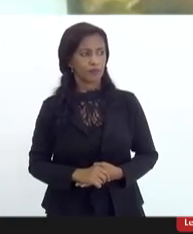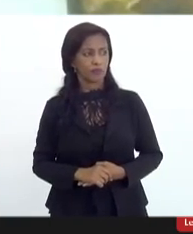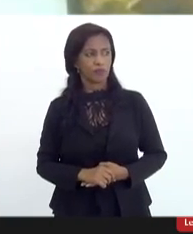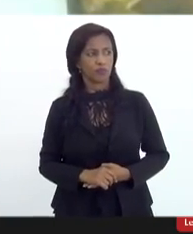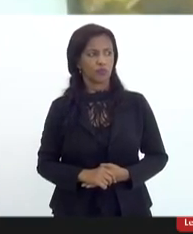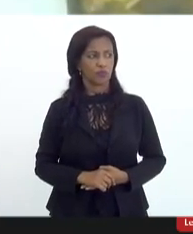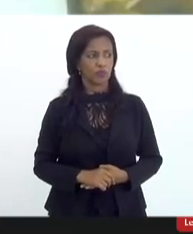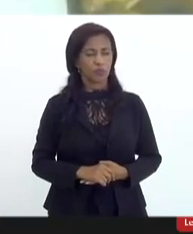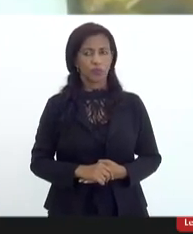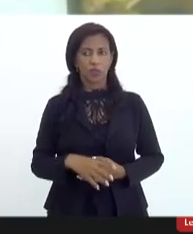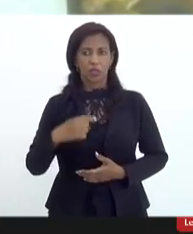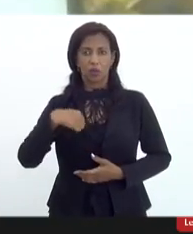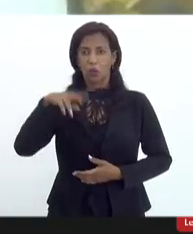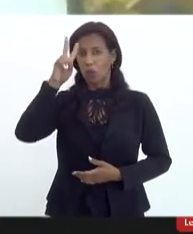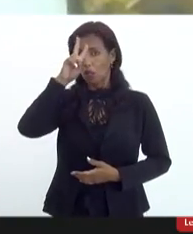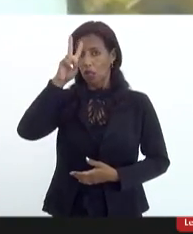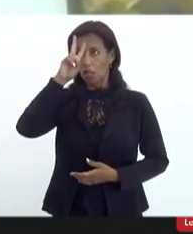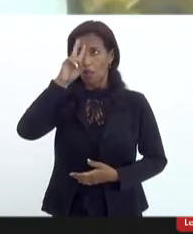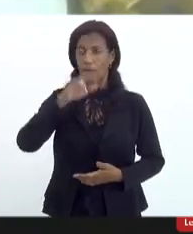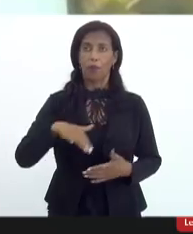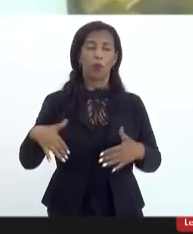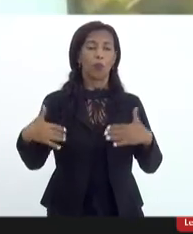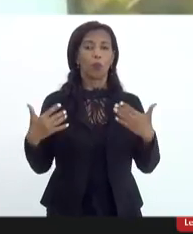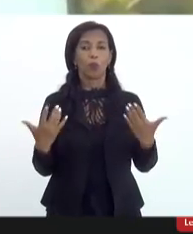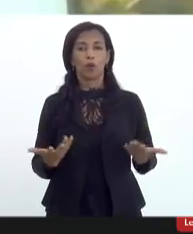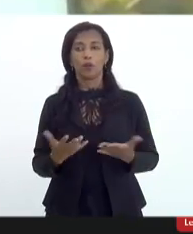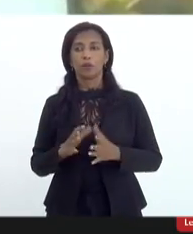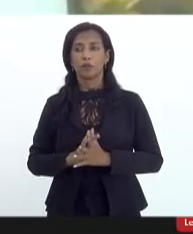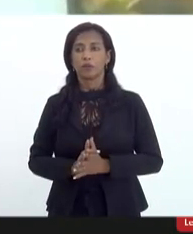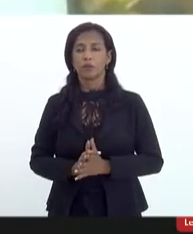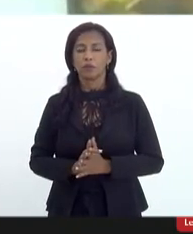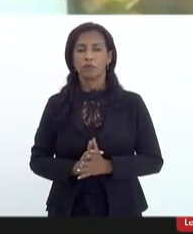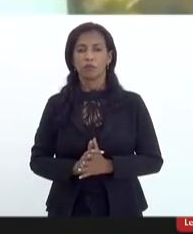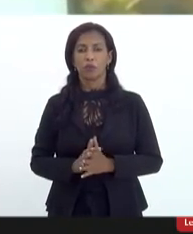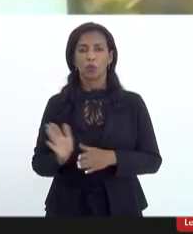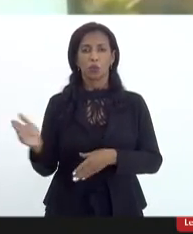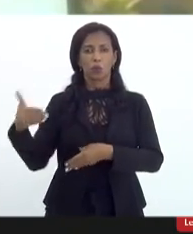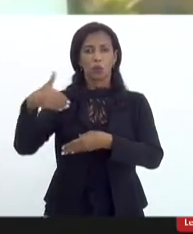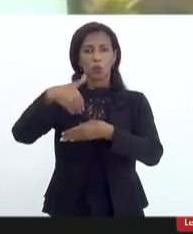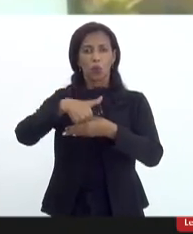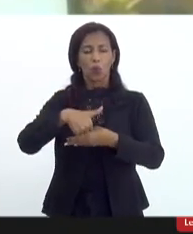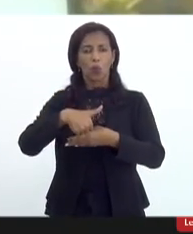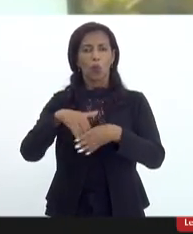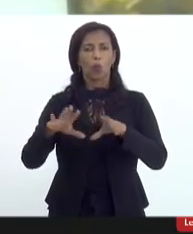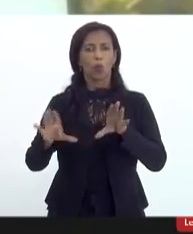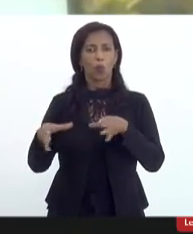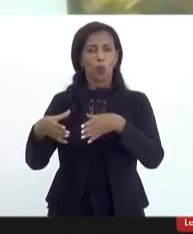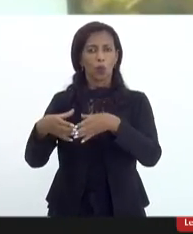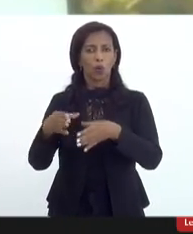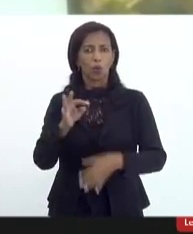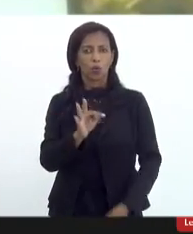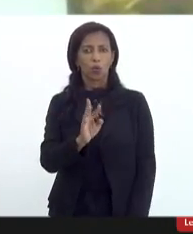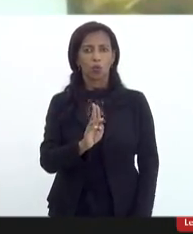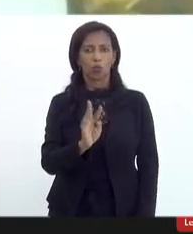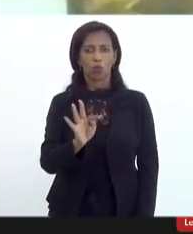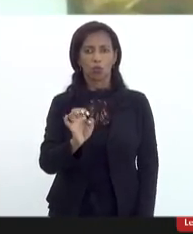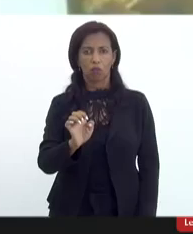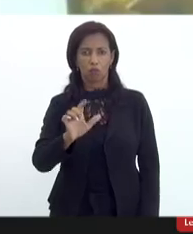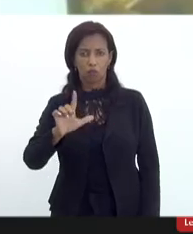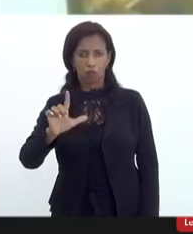e eu lembro quando, numa eleição do Conselho Tutelar,